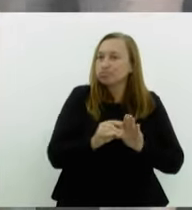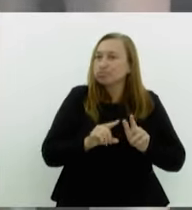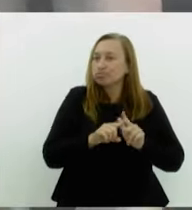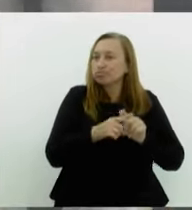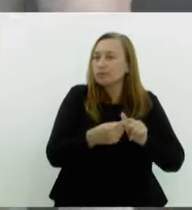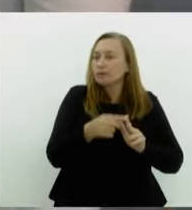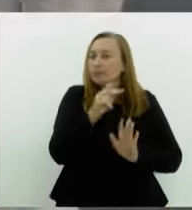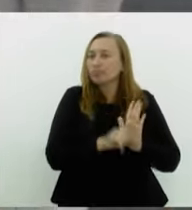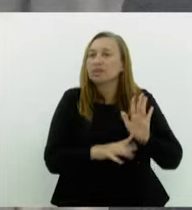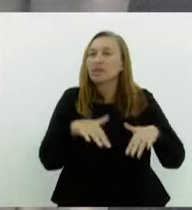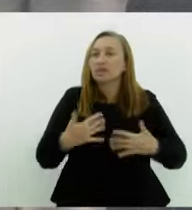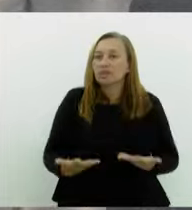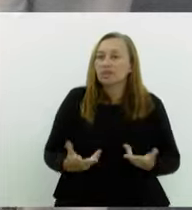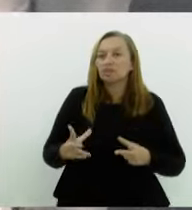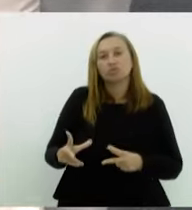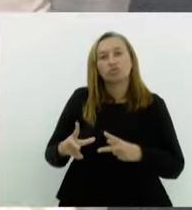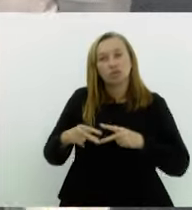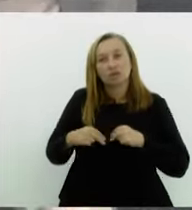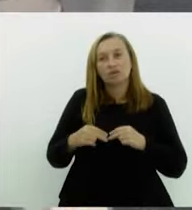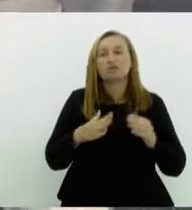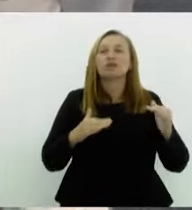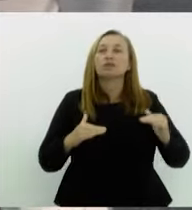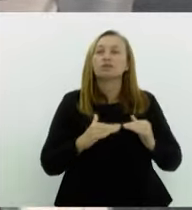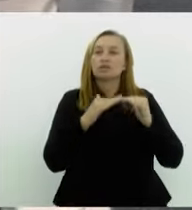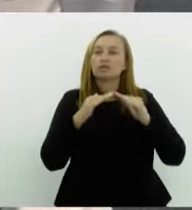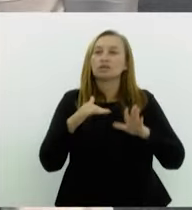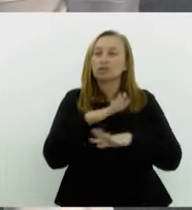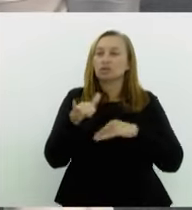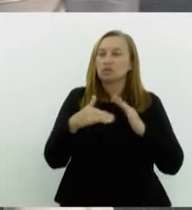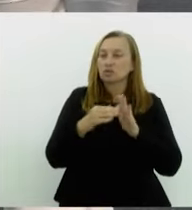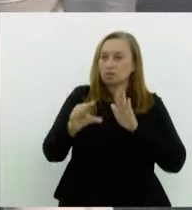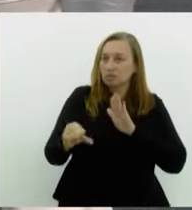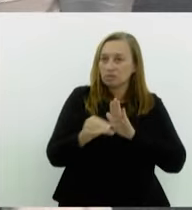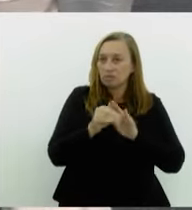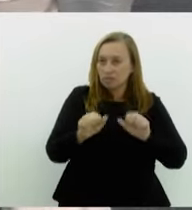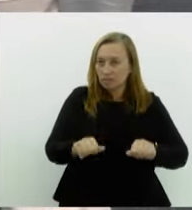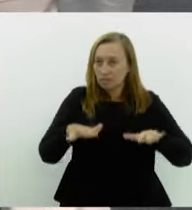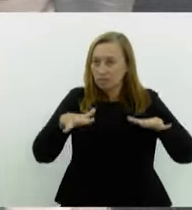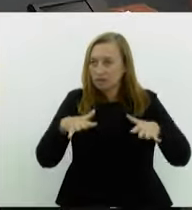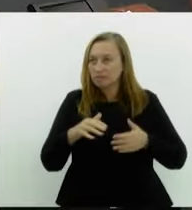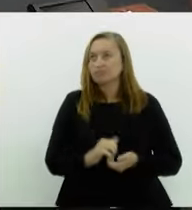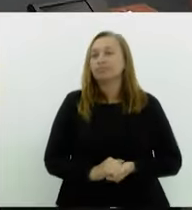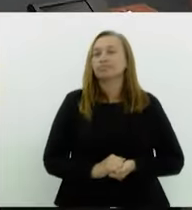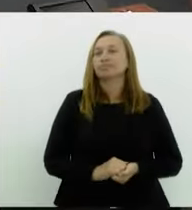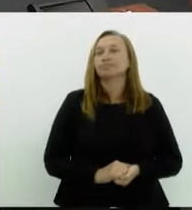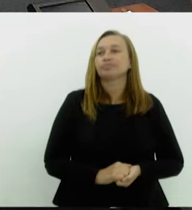do projeto. Então, no mérito, favorável a todas as emendas de plenário.